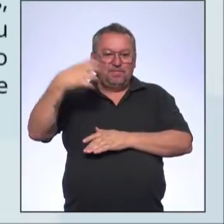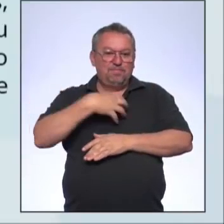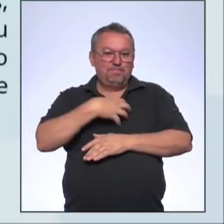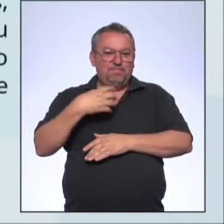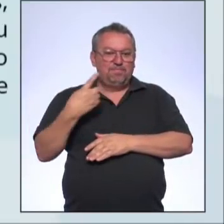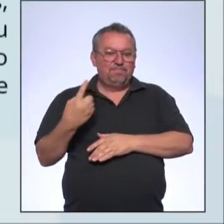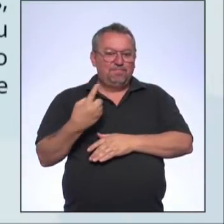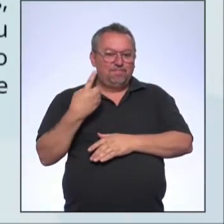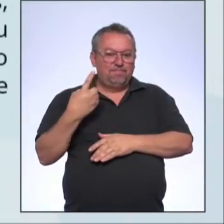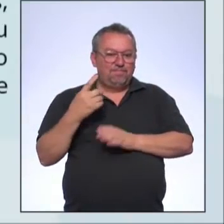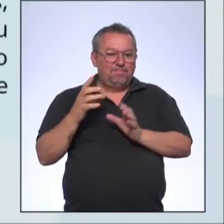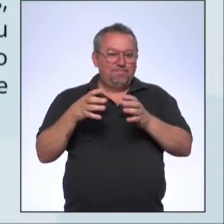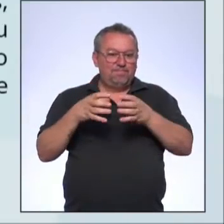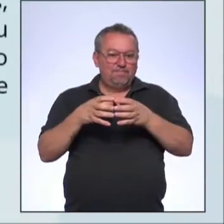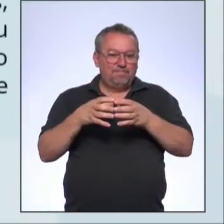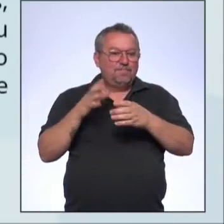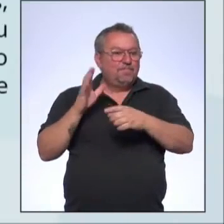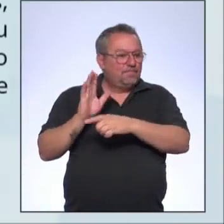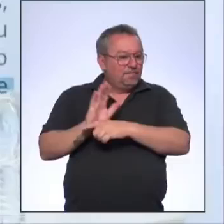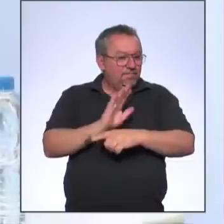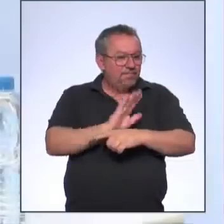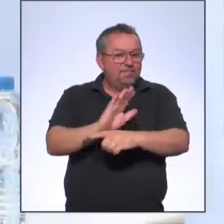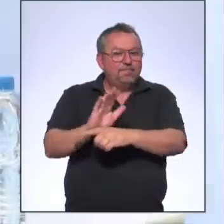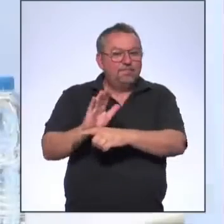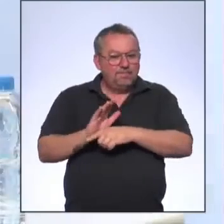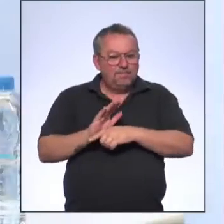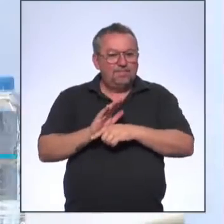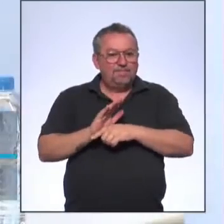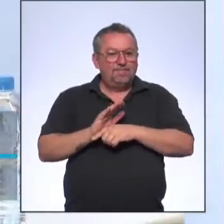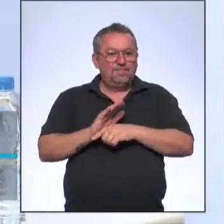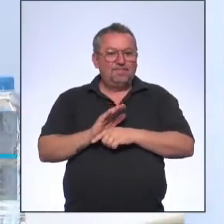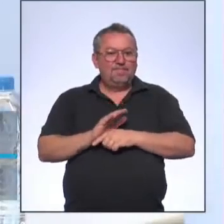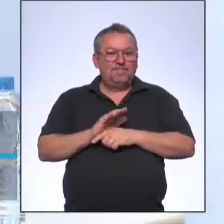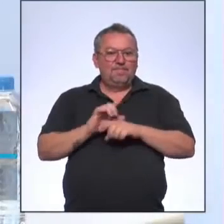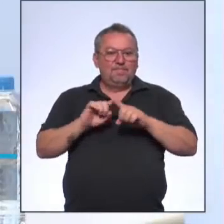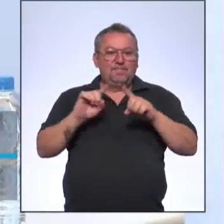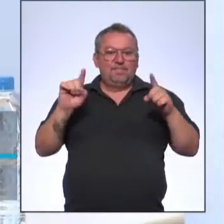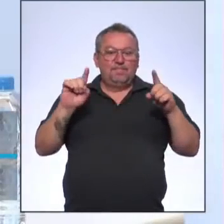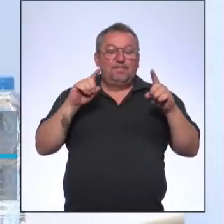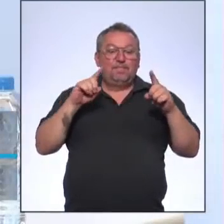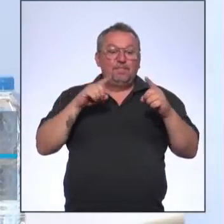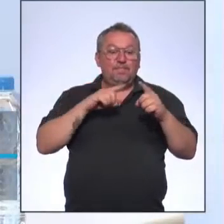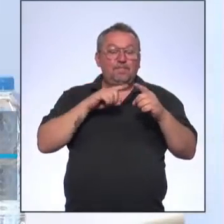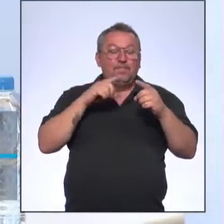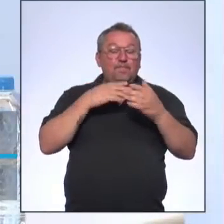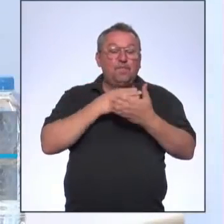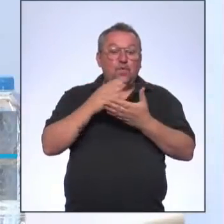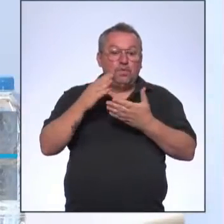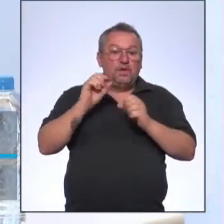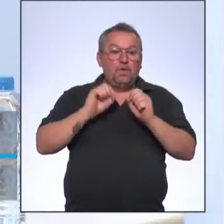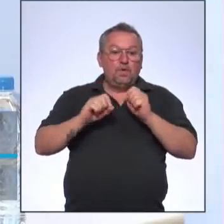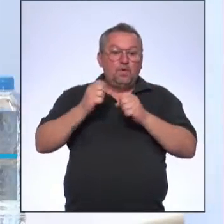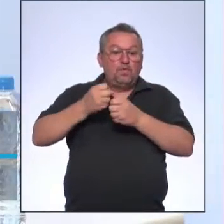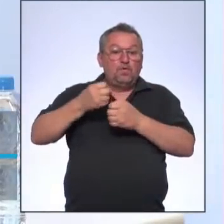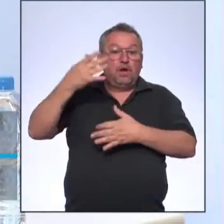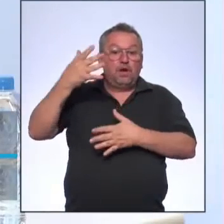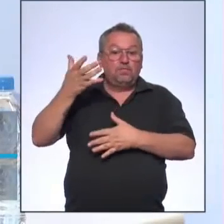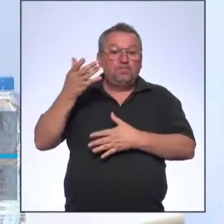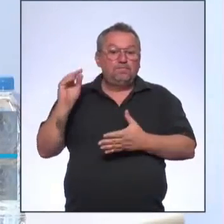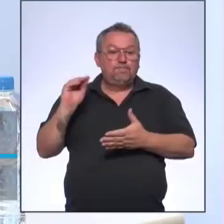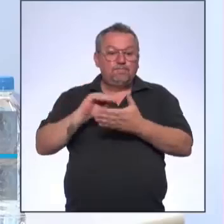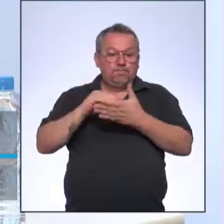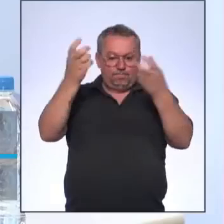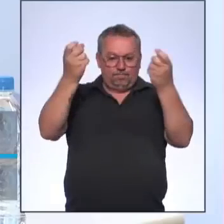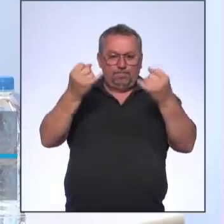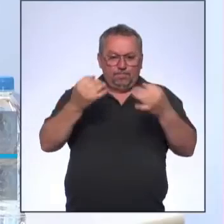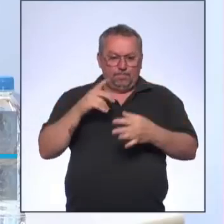musicais de maneira individual, coletiva e colaborativa. Mas hoje eu vou começar a nossa aula com um chat. Queria que vocês contassem aqui